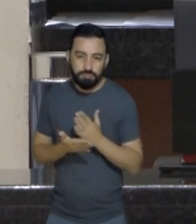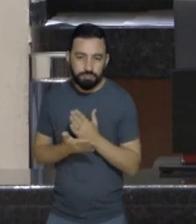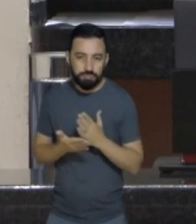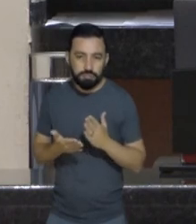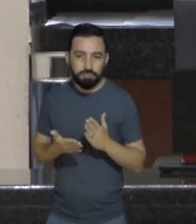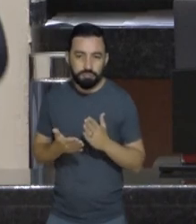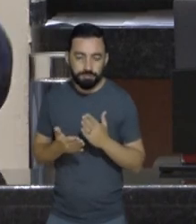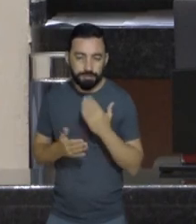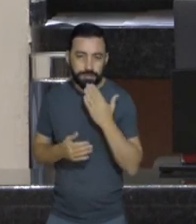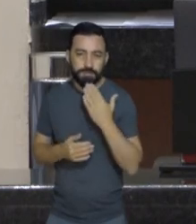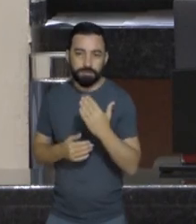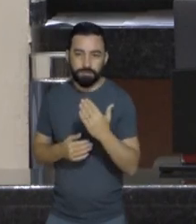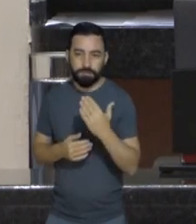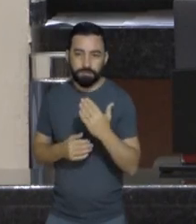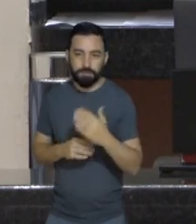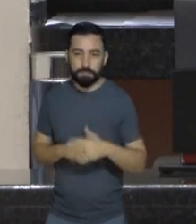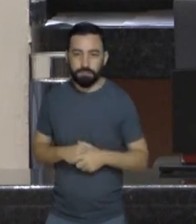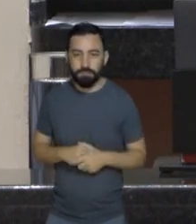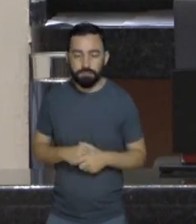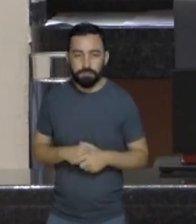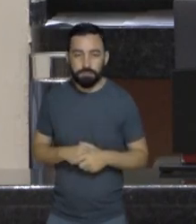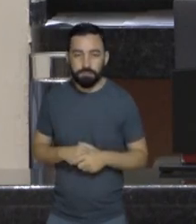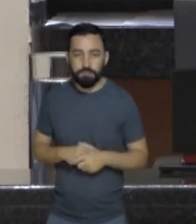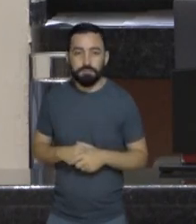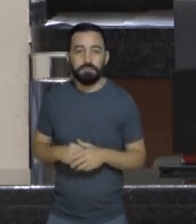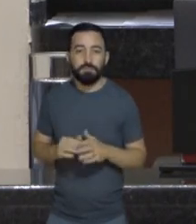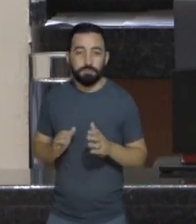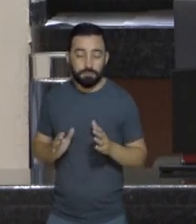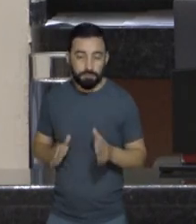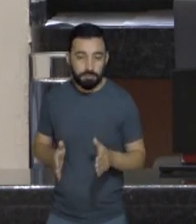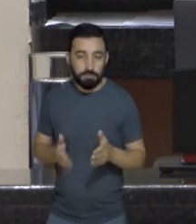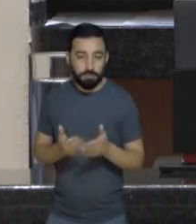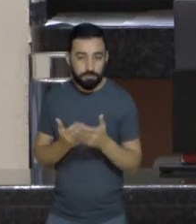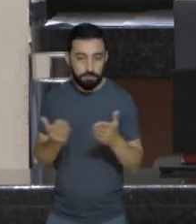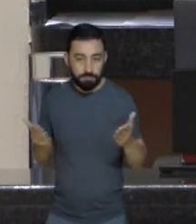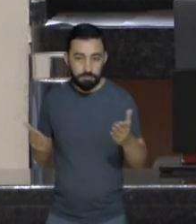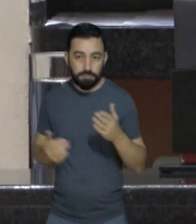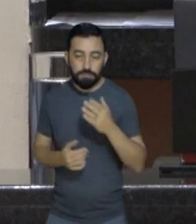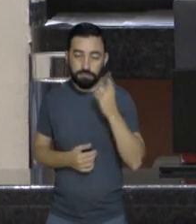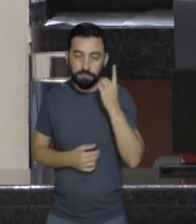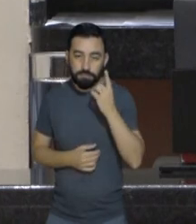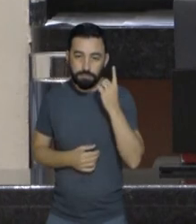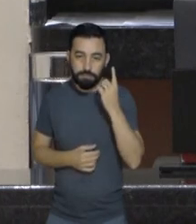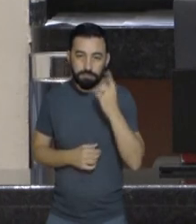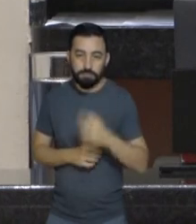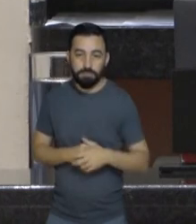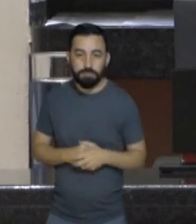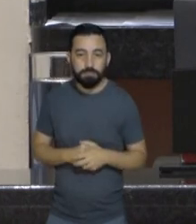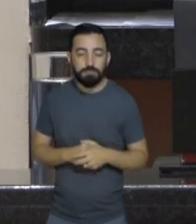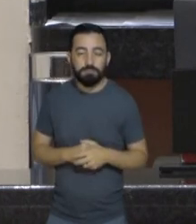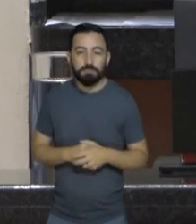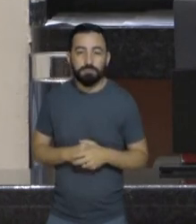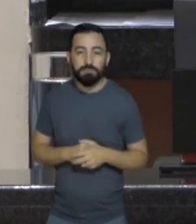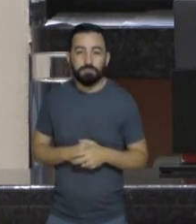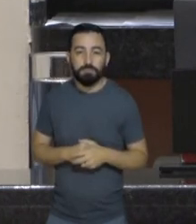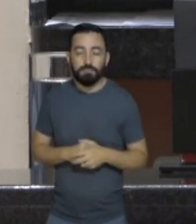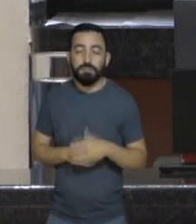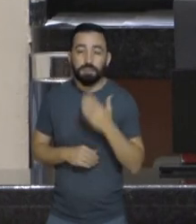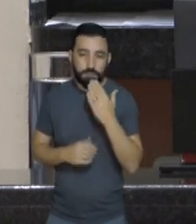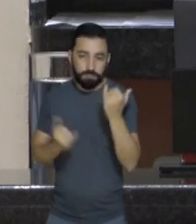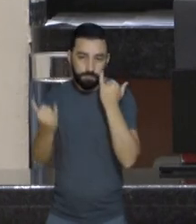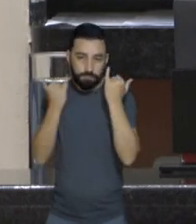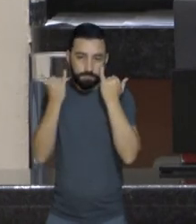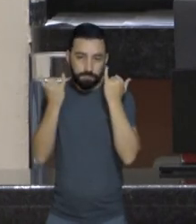algumas solicitações feitas pelos senhores e senhoras deputados e deputadas. Pedido de